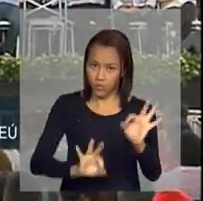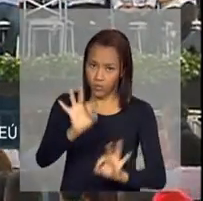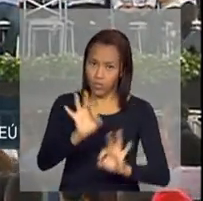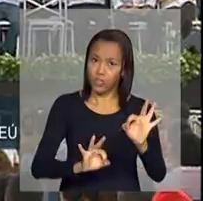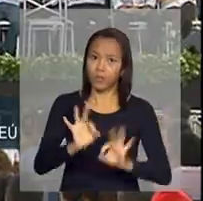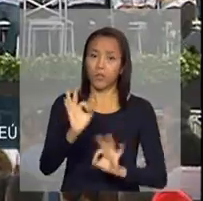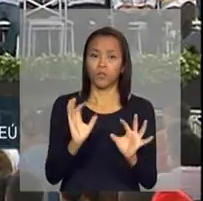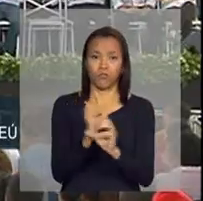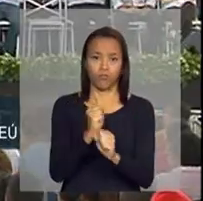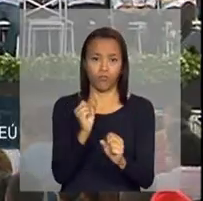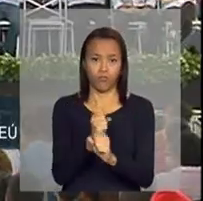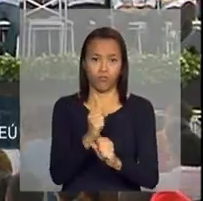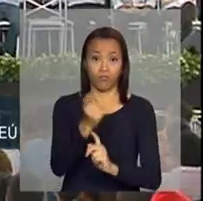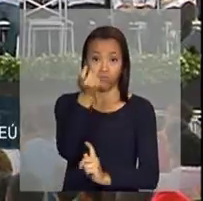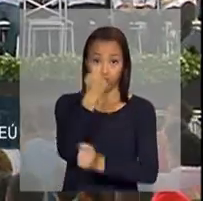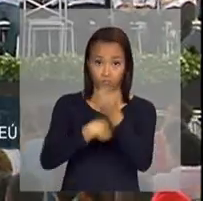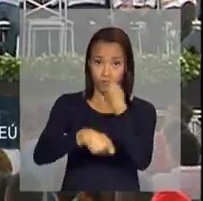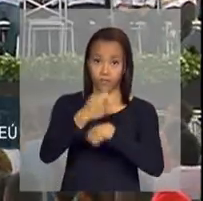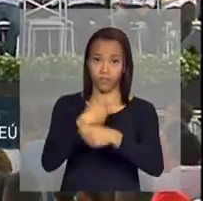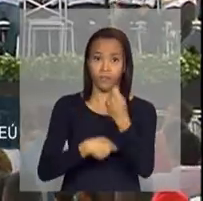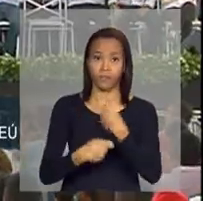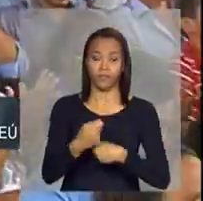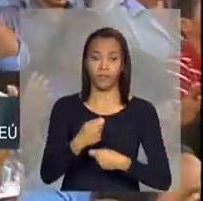Orçamento e Gestão.